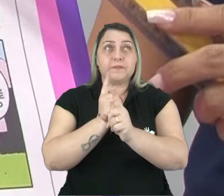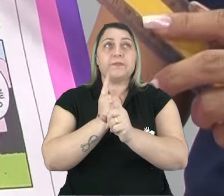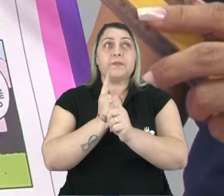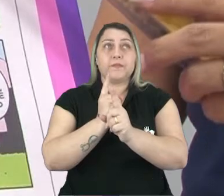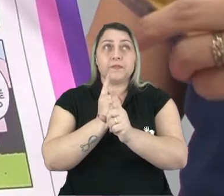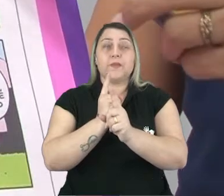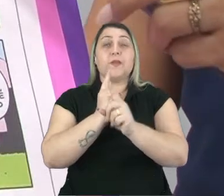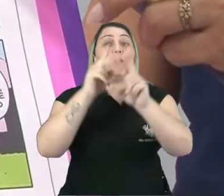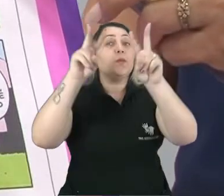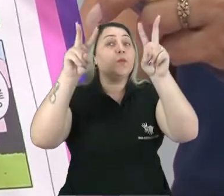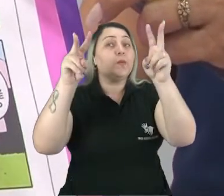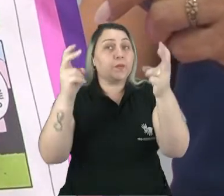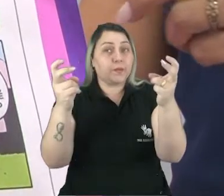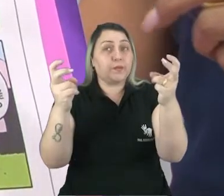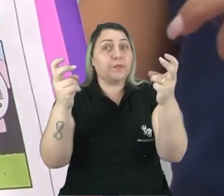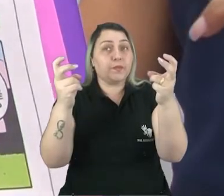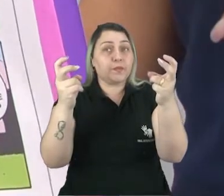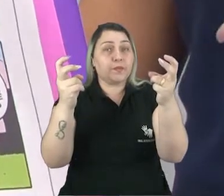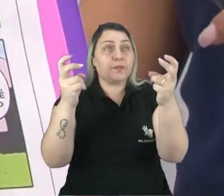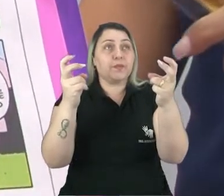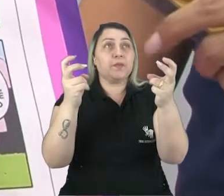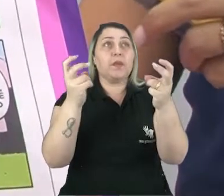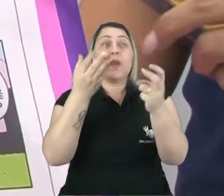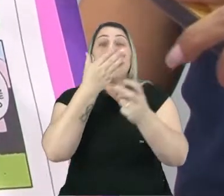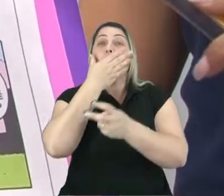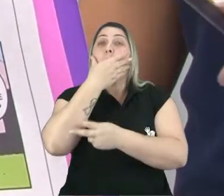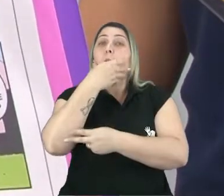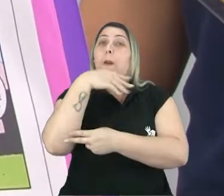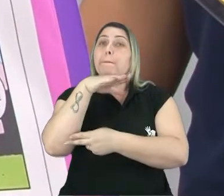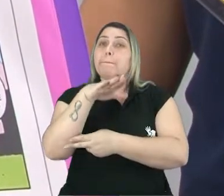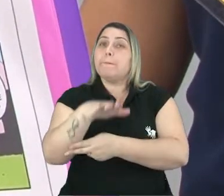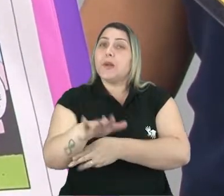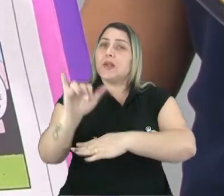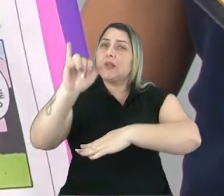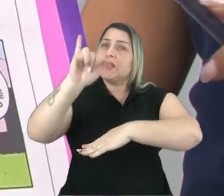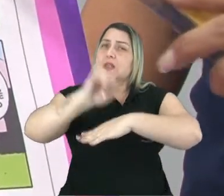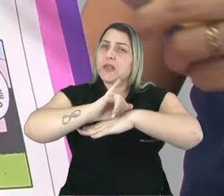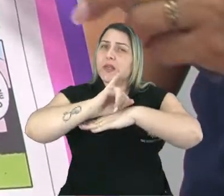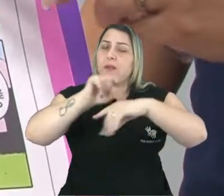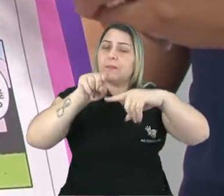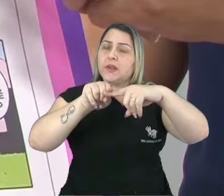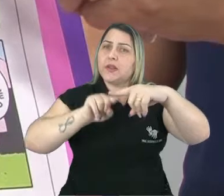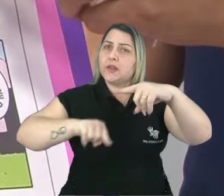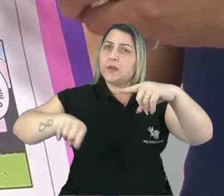o título da história: Um Menino sobre Rodas.